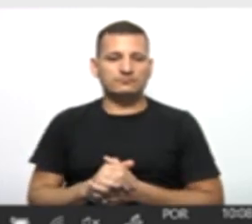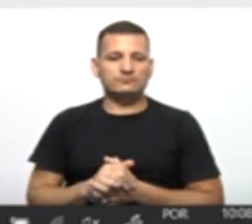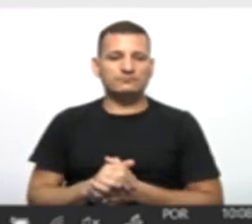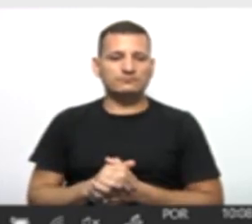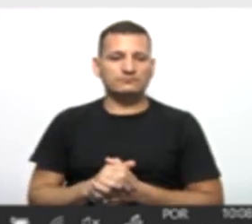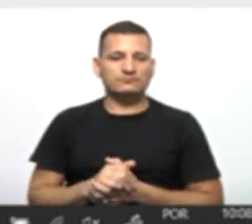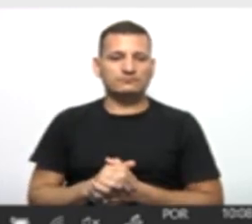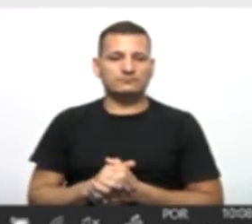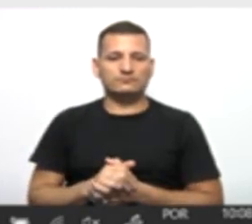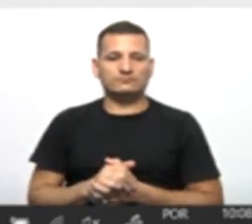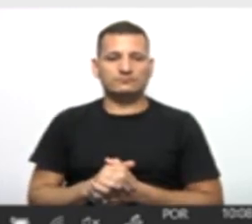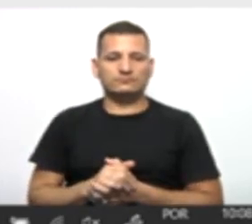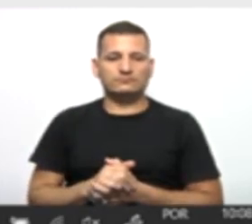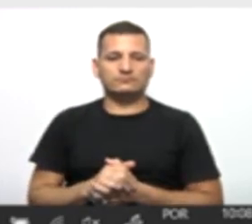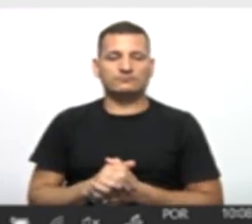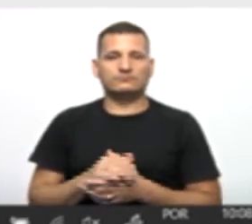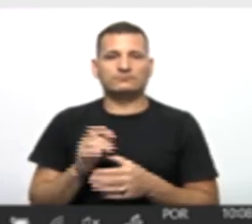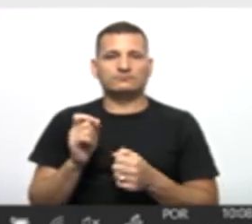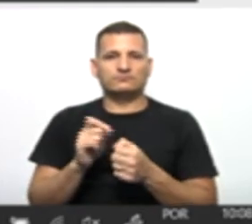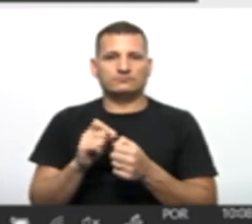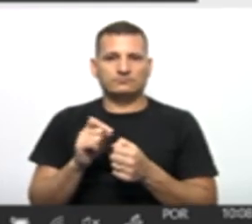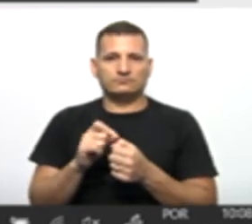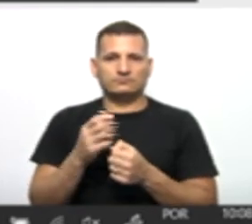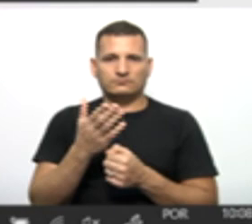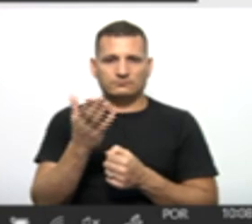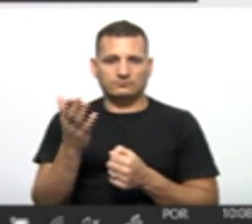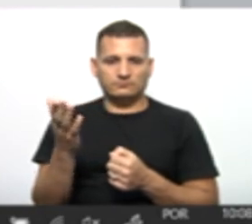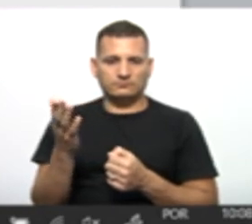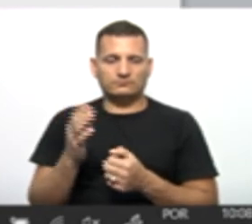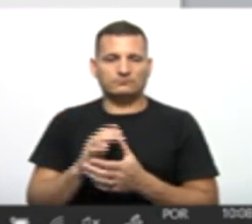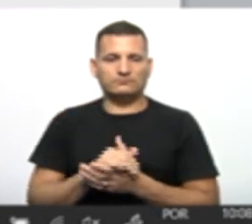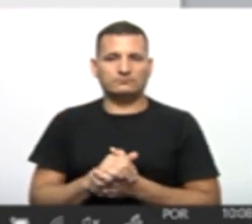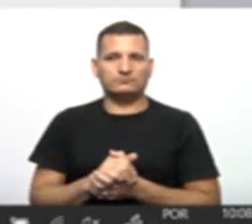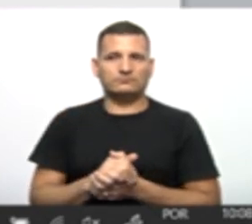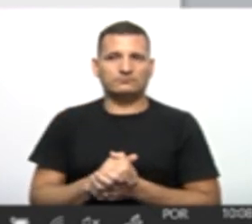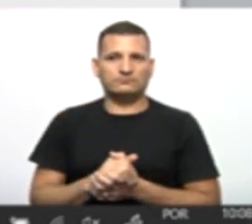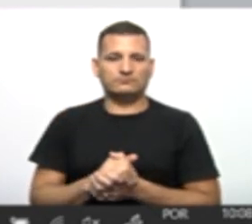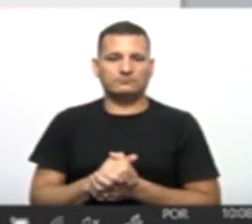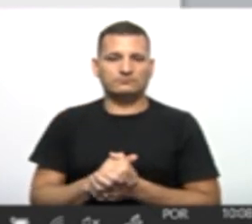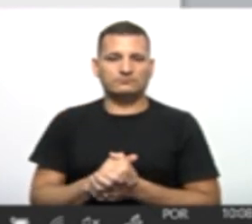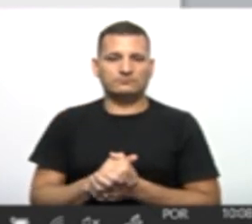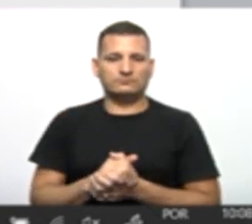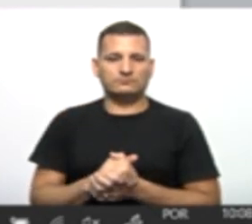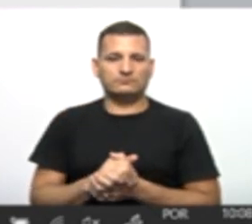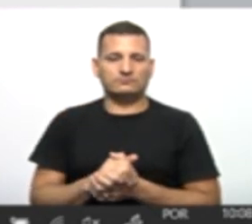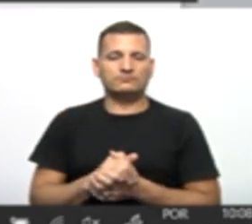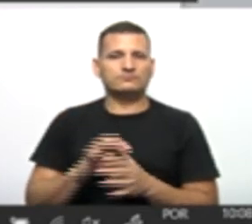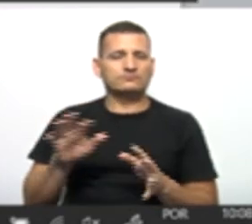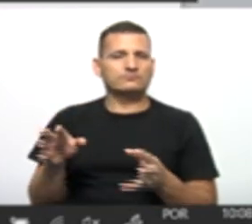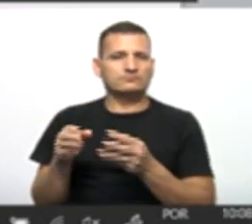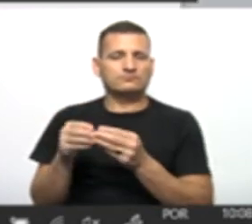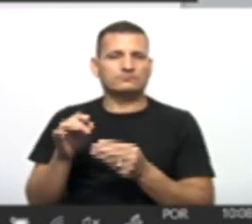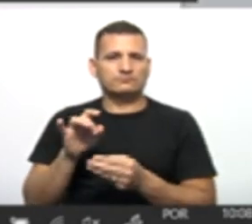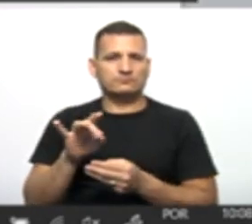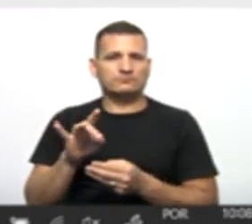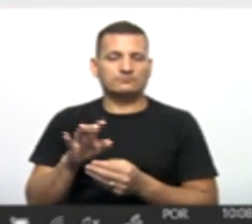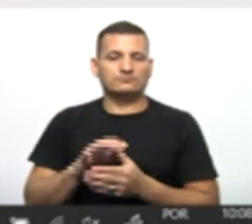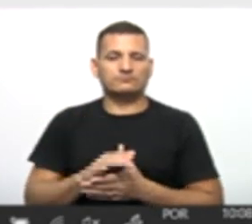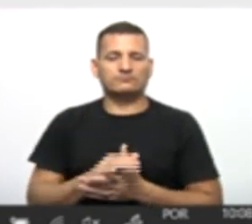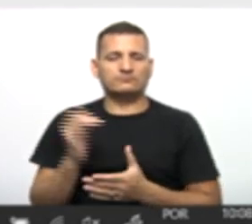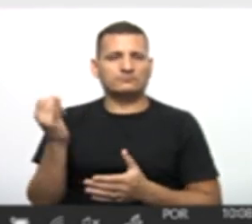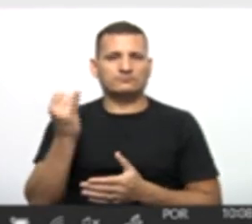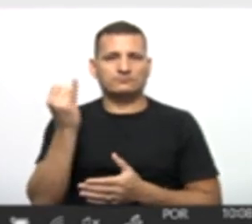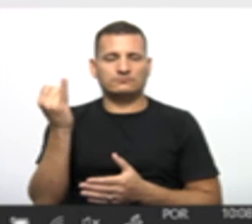Quem não fez, faça aí, né? Professor Ricardo? Só complementando um pouco, professor, é